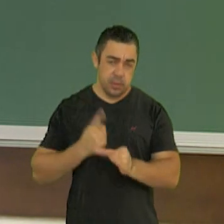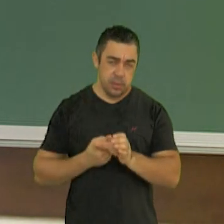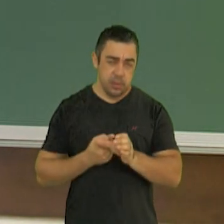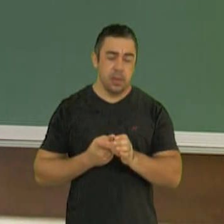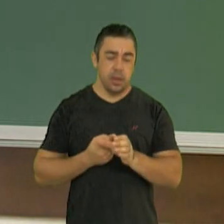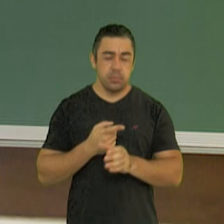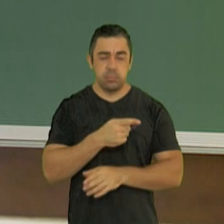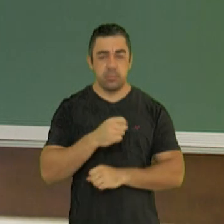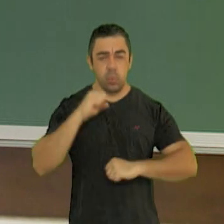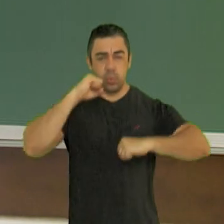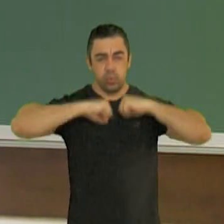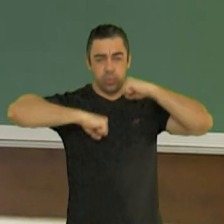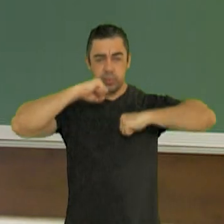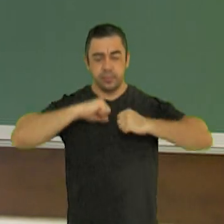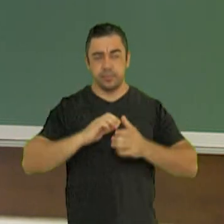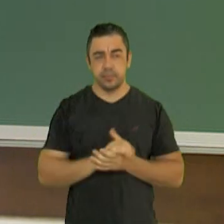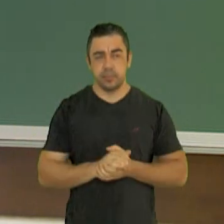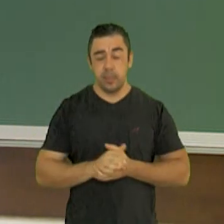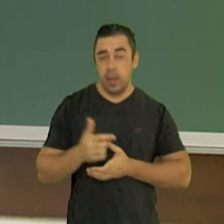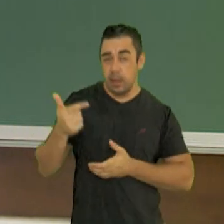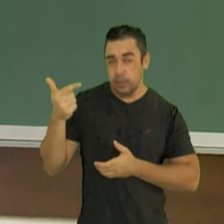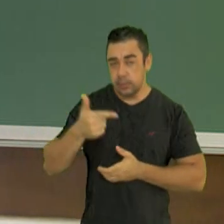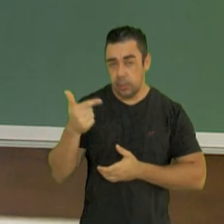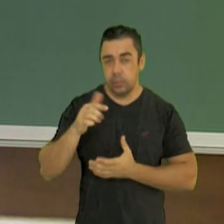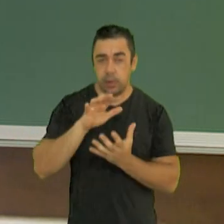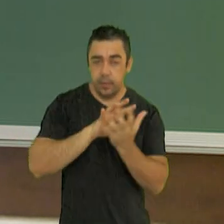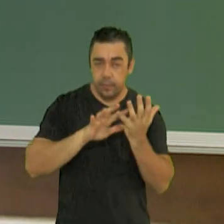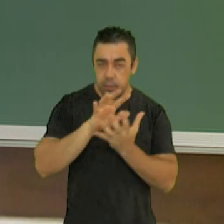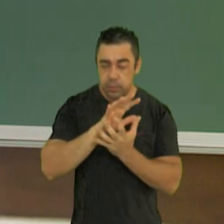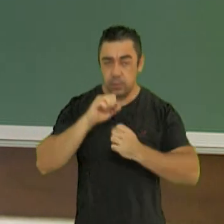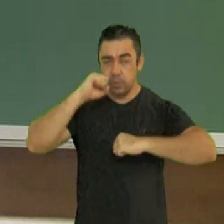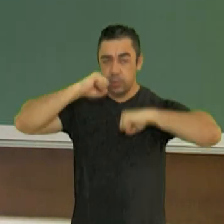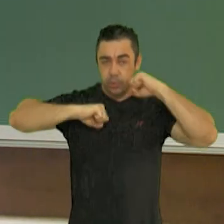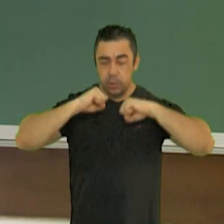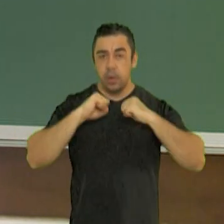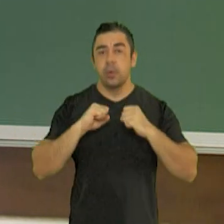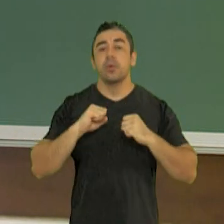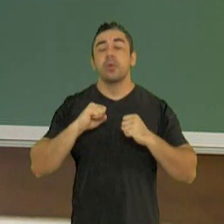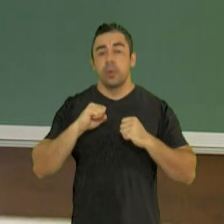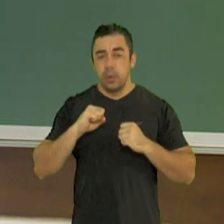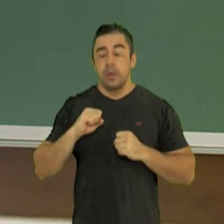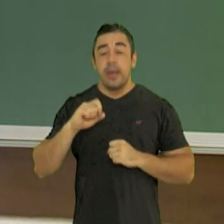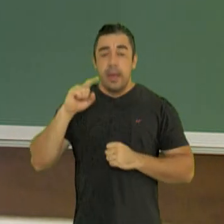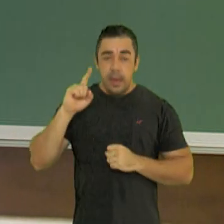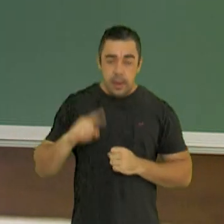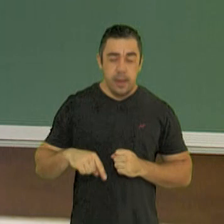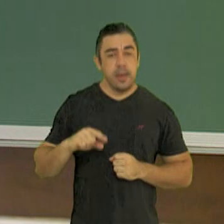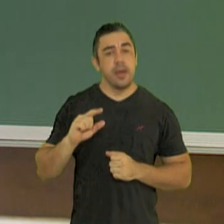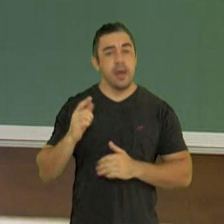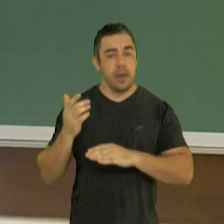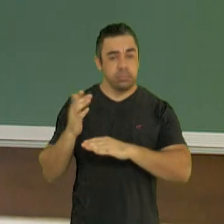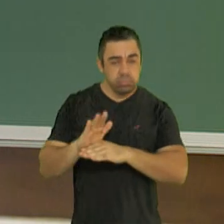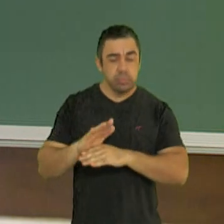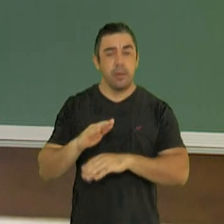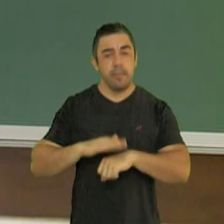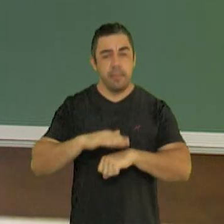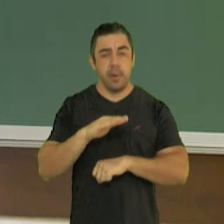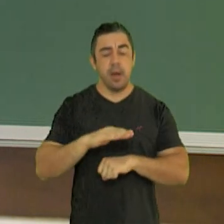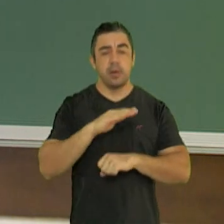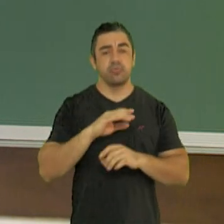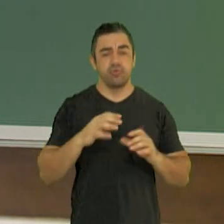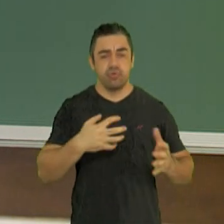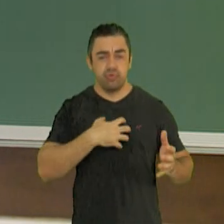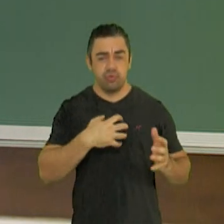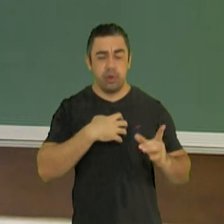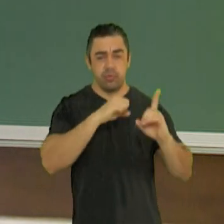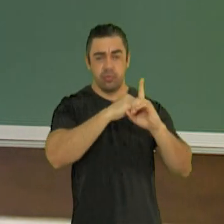industriais. A Segunda Revolução veio contribuir ainda mais com essa formação socioespacial, com esse